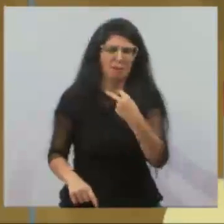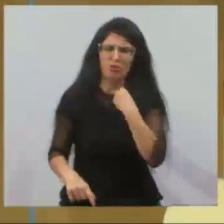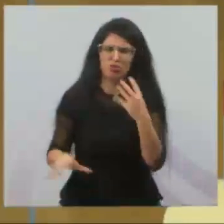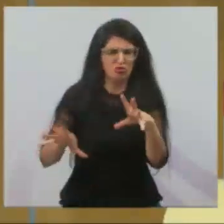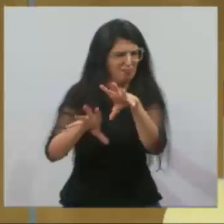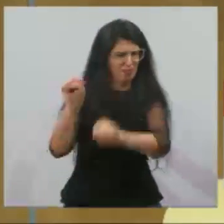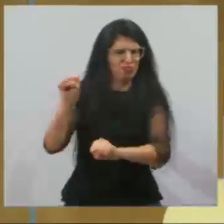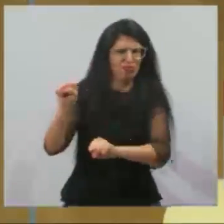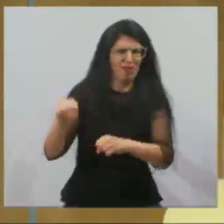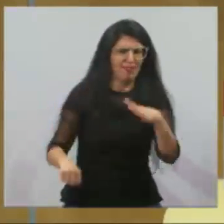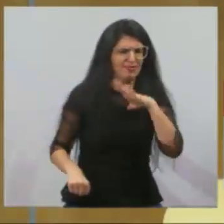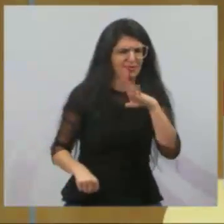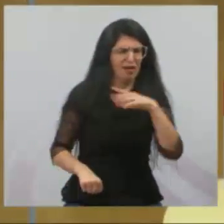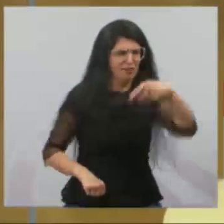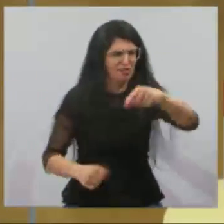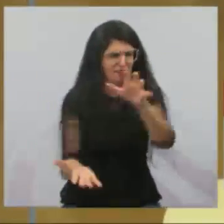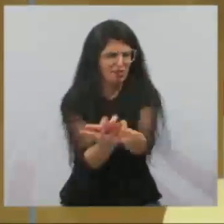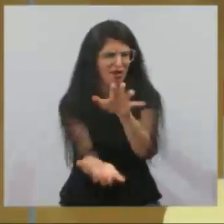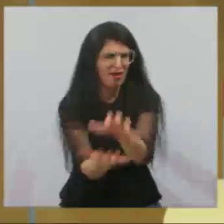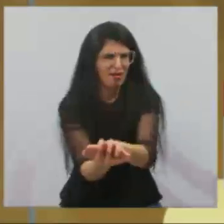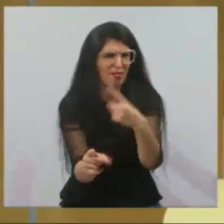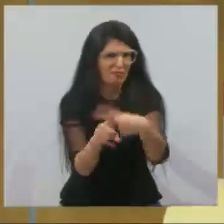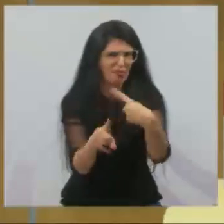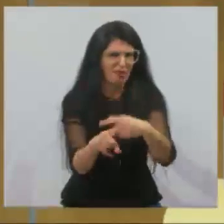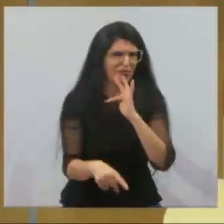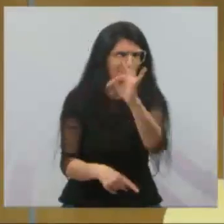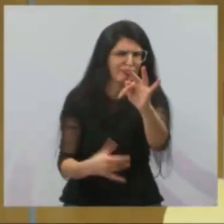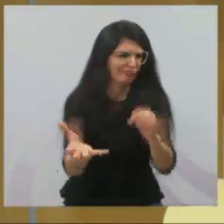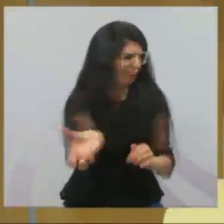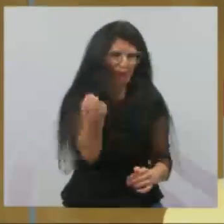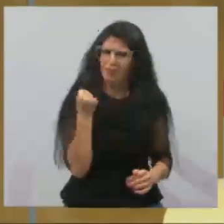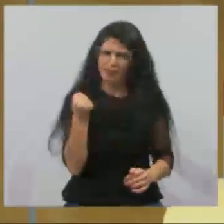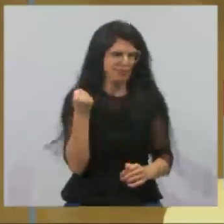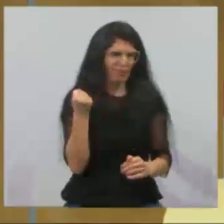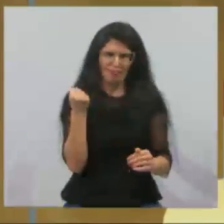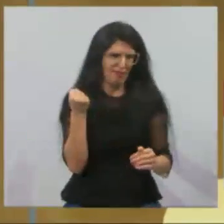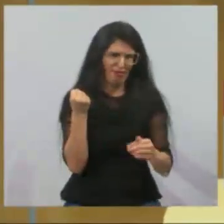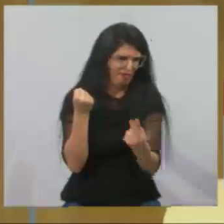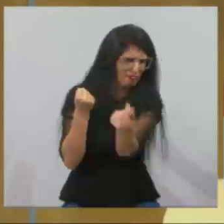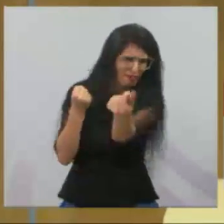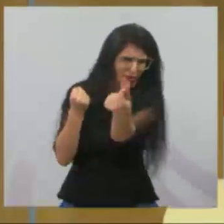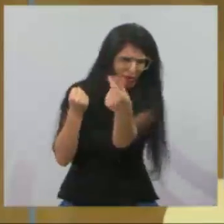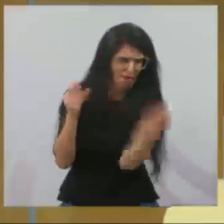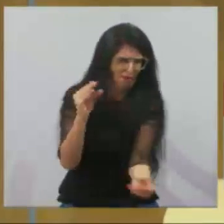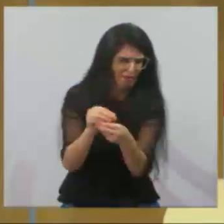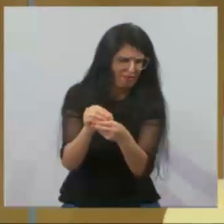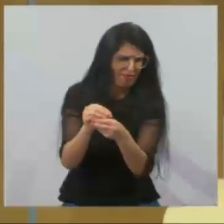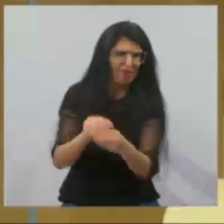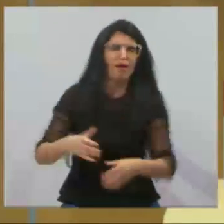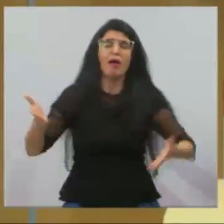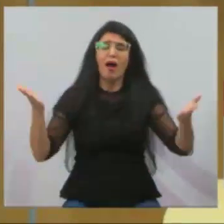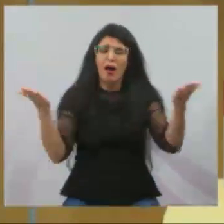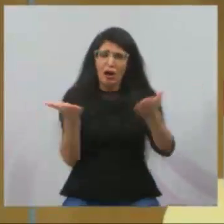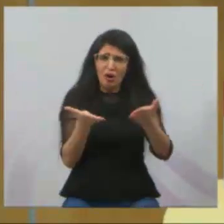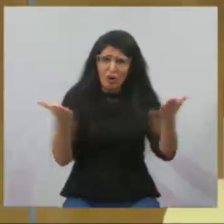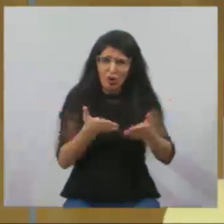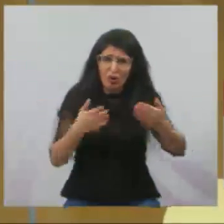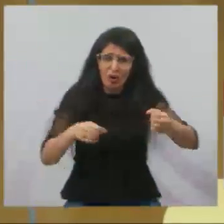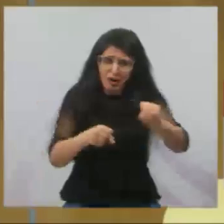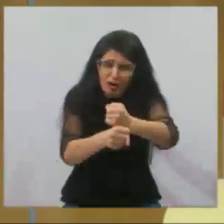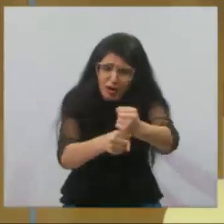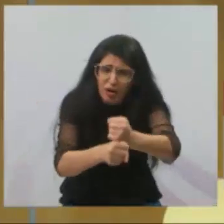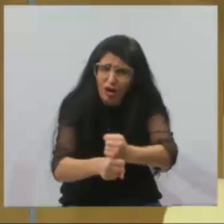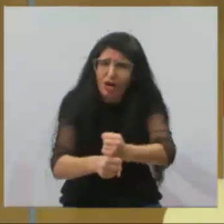aqui eu acho que a gente está próximo a um ano eleitoral. Eu jamais, nunca fiz aqui demagogia, sempre votei